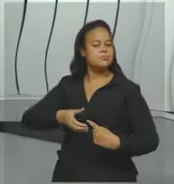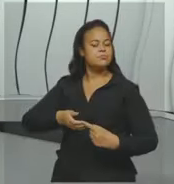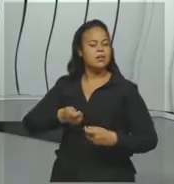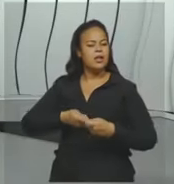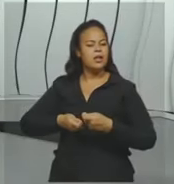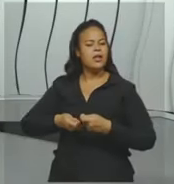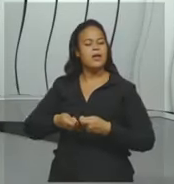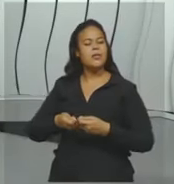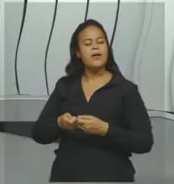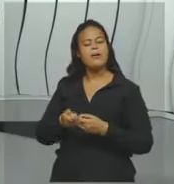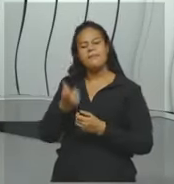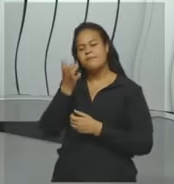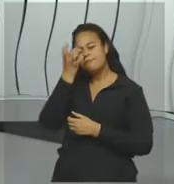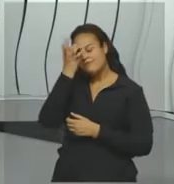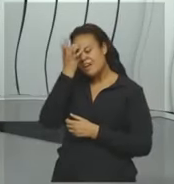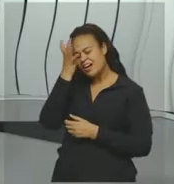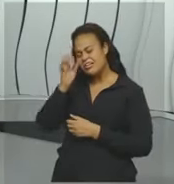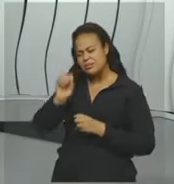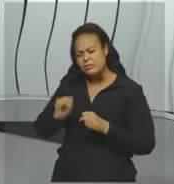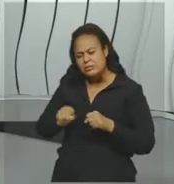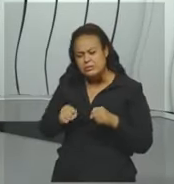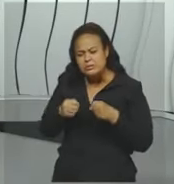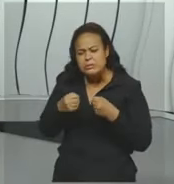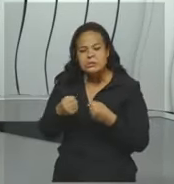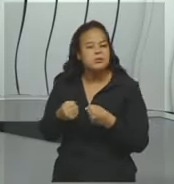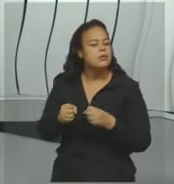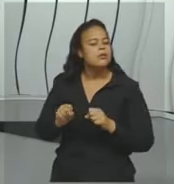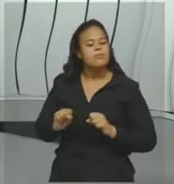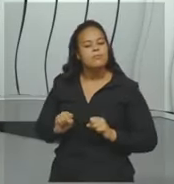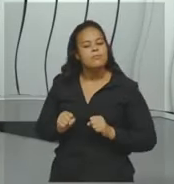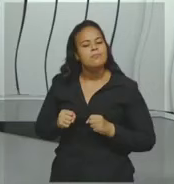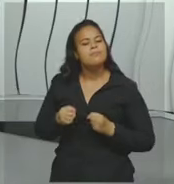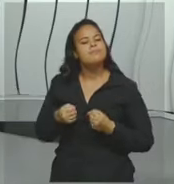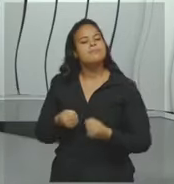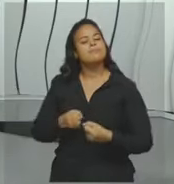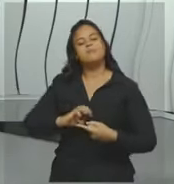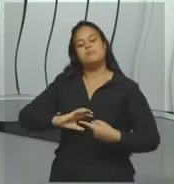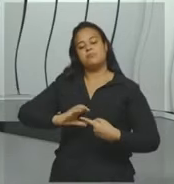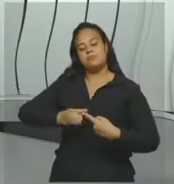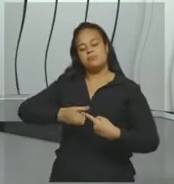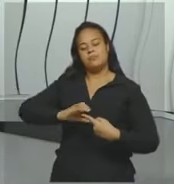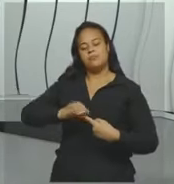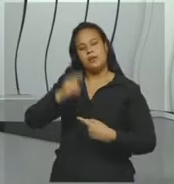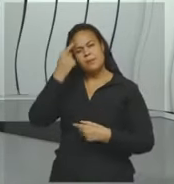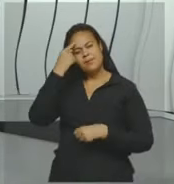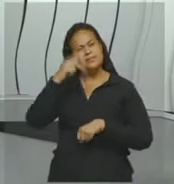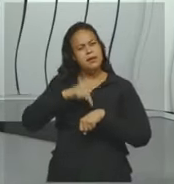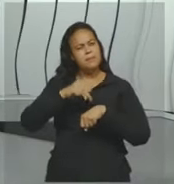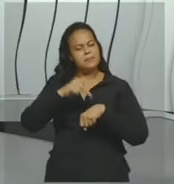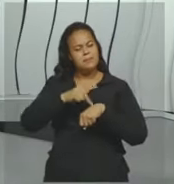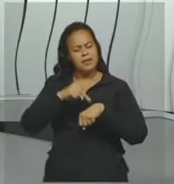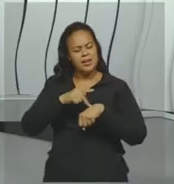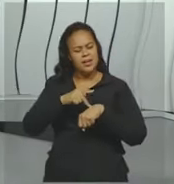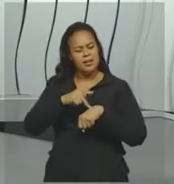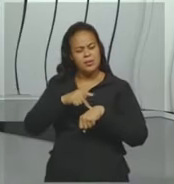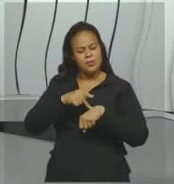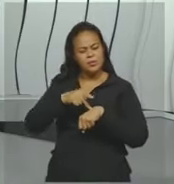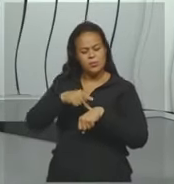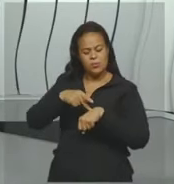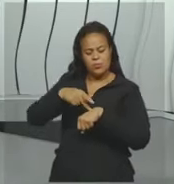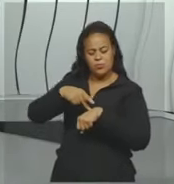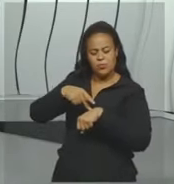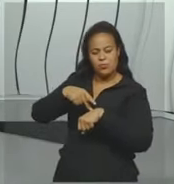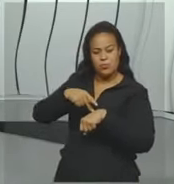economizar força aí. Até interessante pensar lá no prego, que a ponta do prego, ela faz com que a gente gaste muito